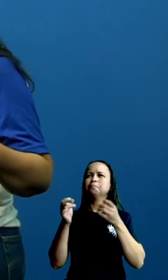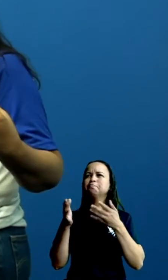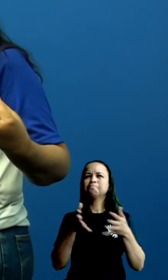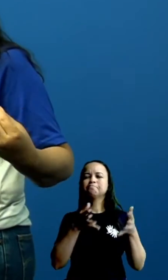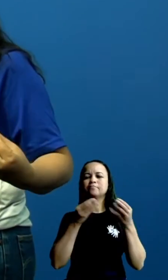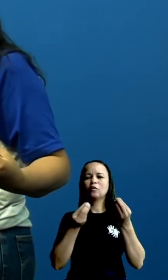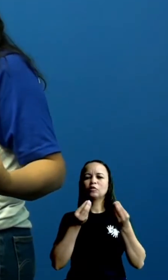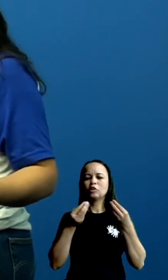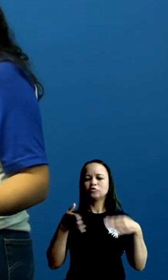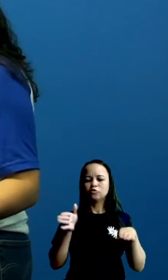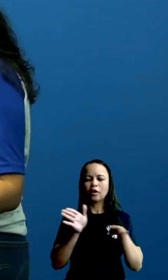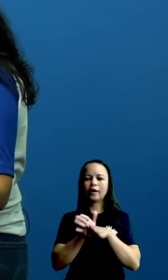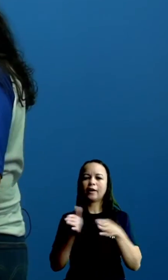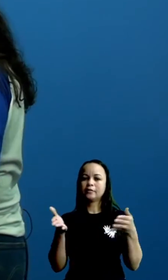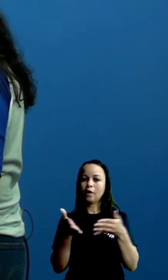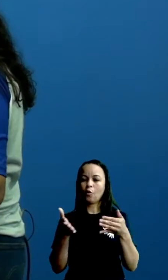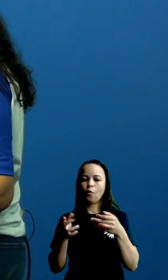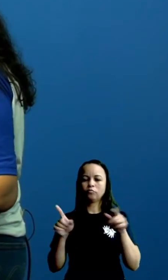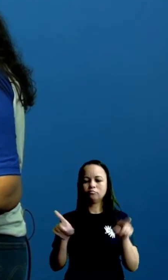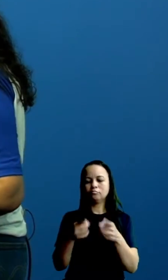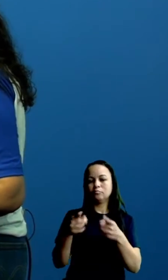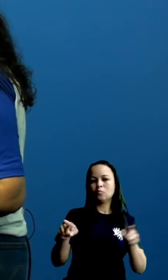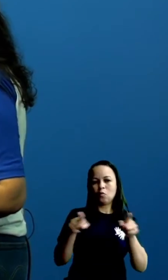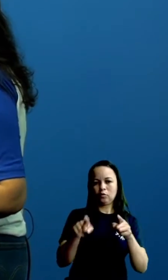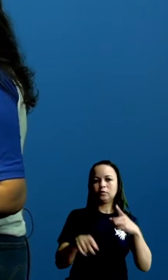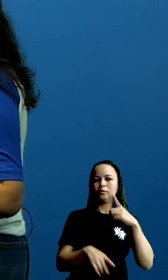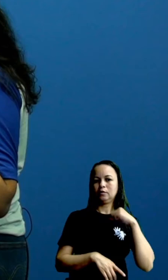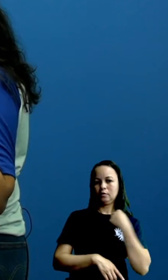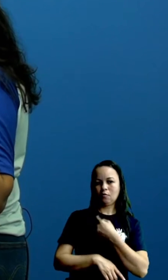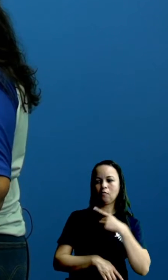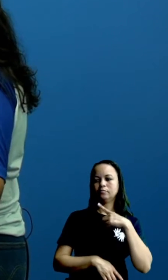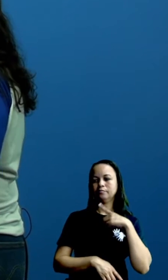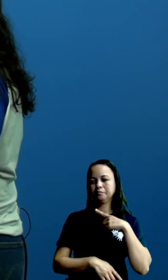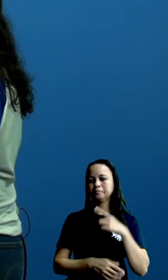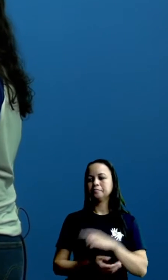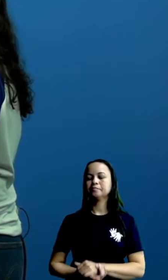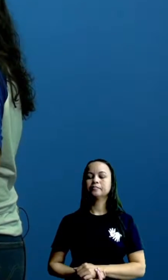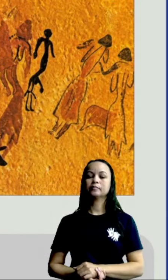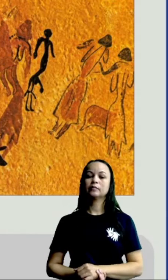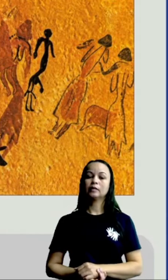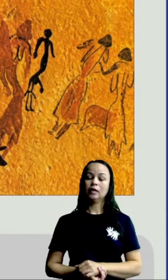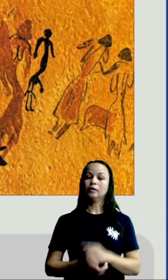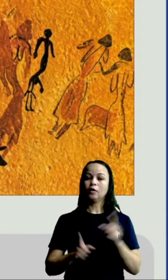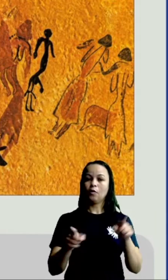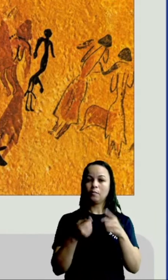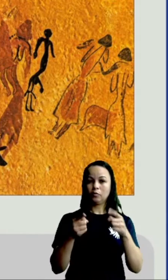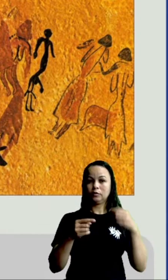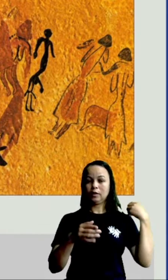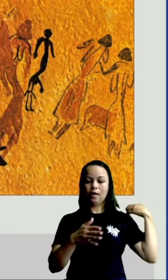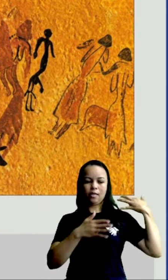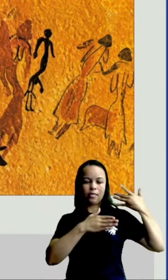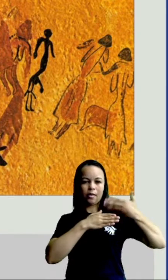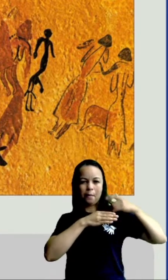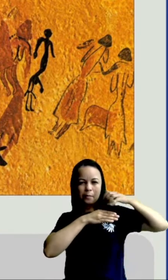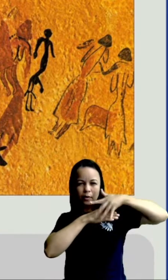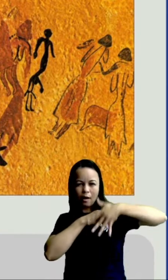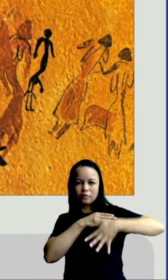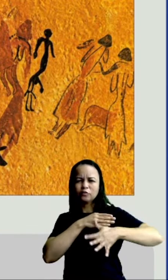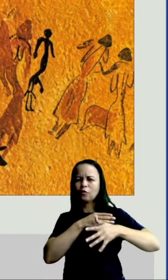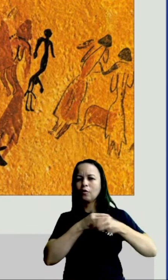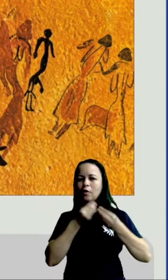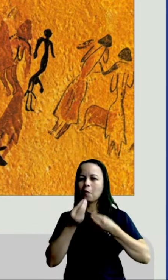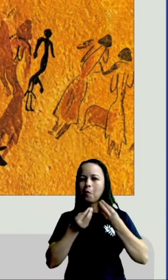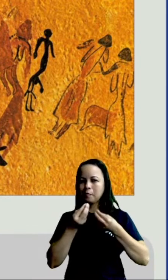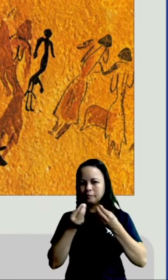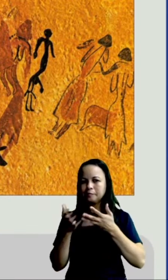hoje nesse formato de música que a gente tem ver a música na pré-história Vamos